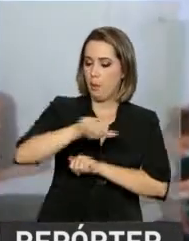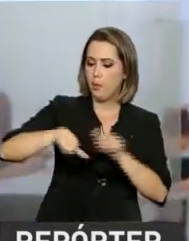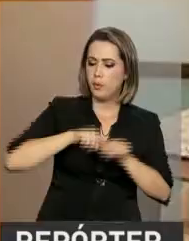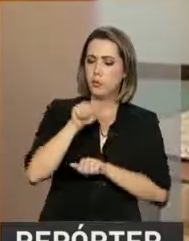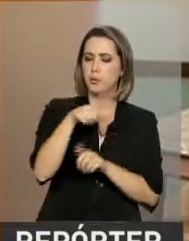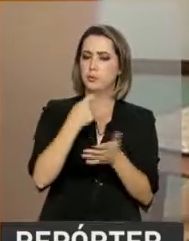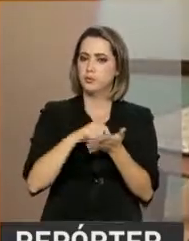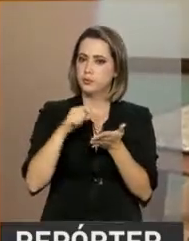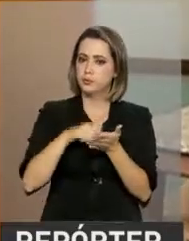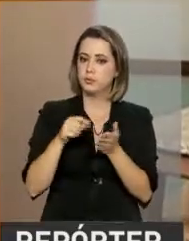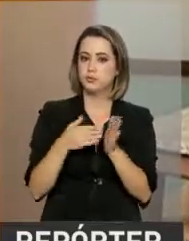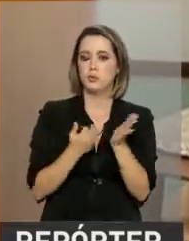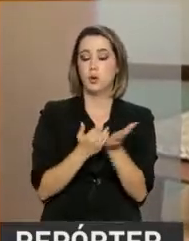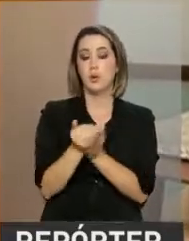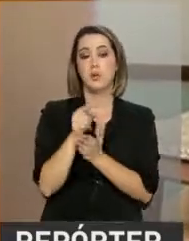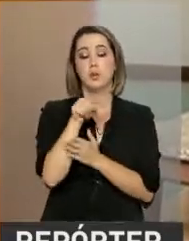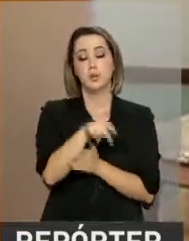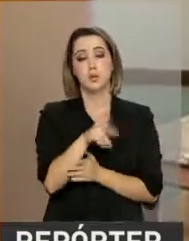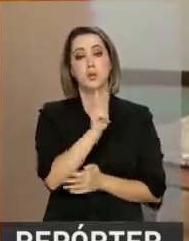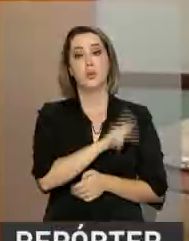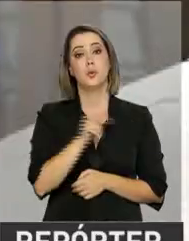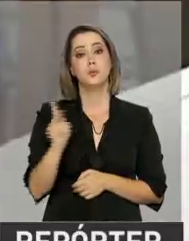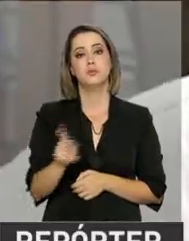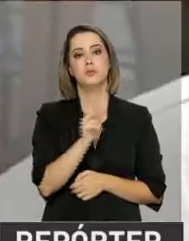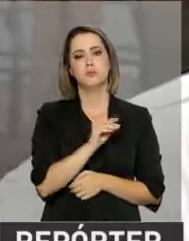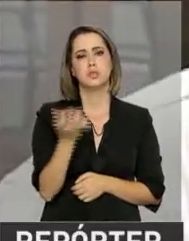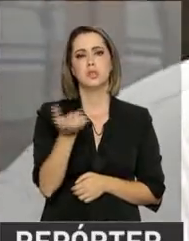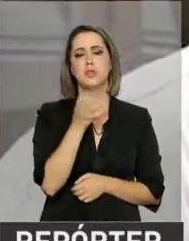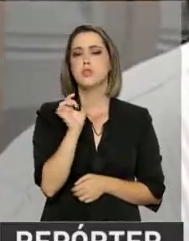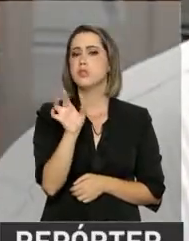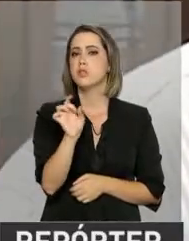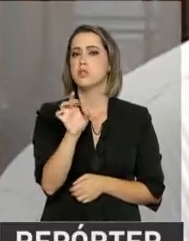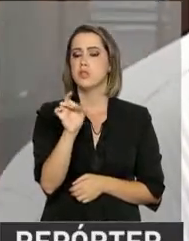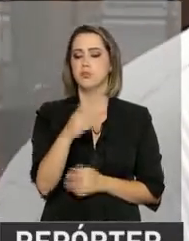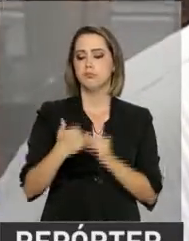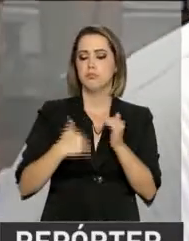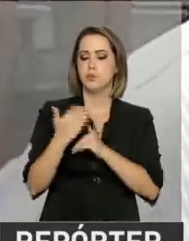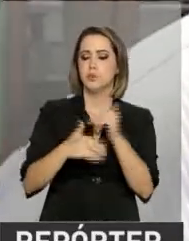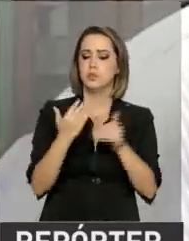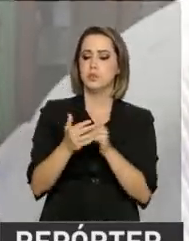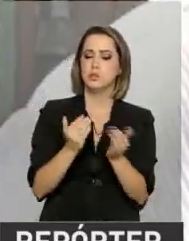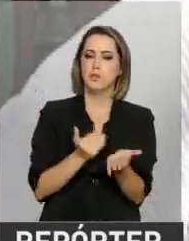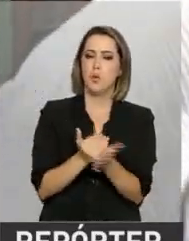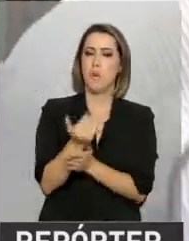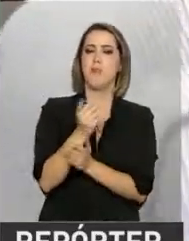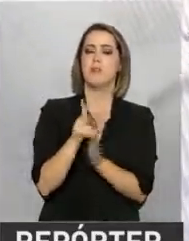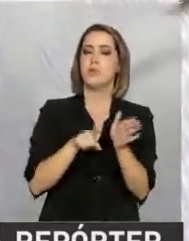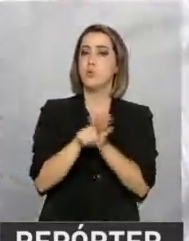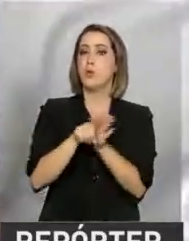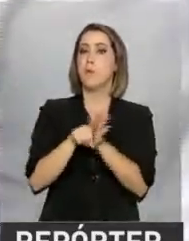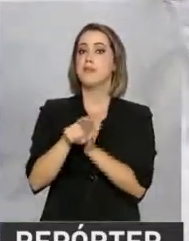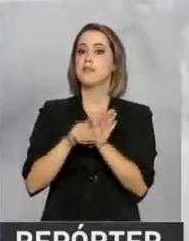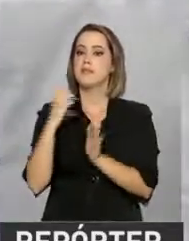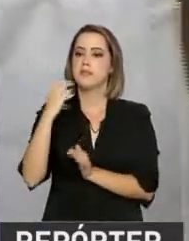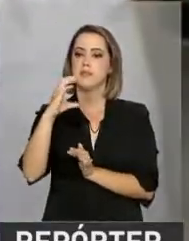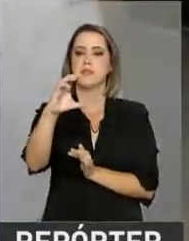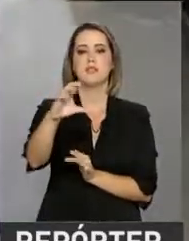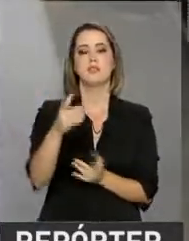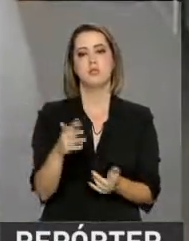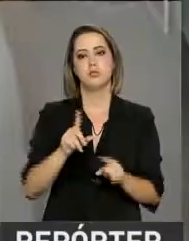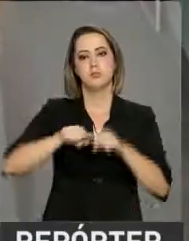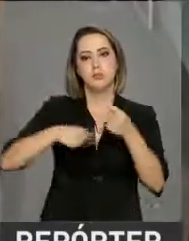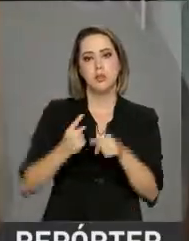essa escrita. No início, o professor Cândido de Moura queria apenas desenvolver uma atividade de iniciação científica com os alunos. A